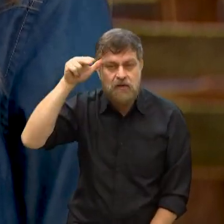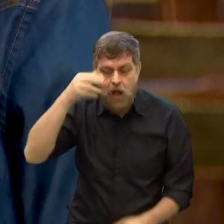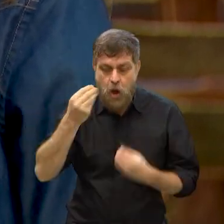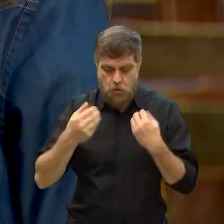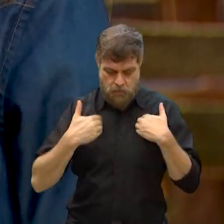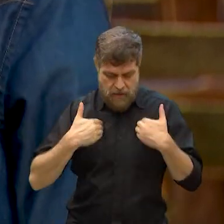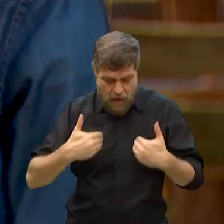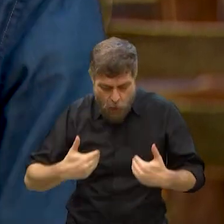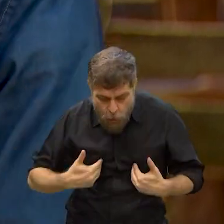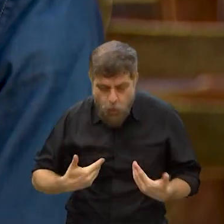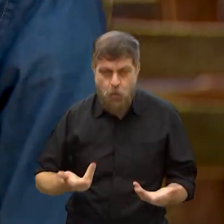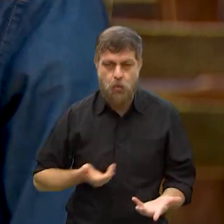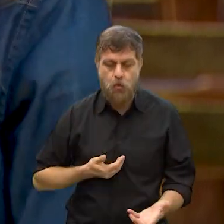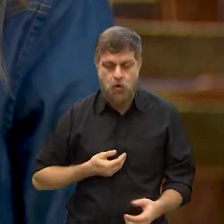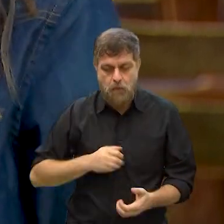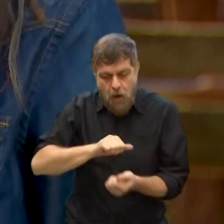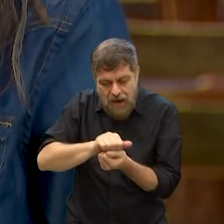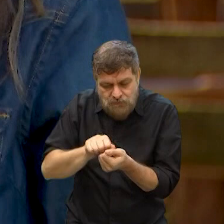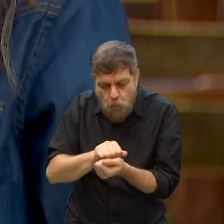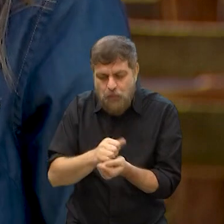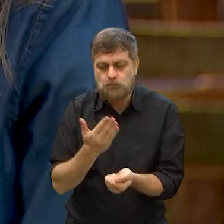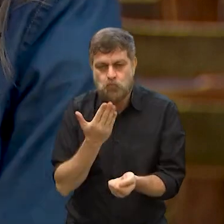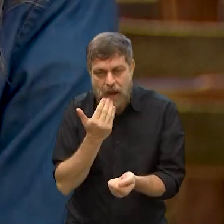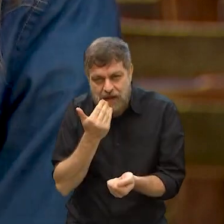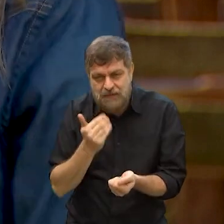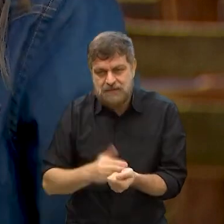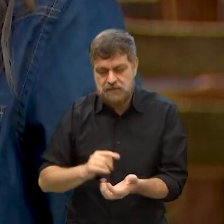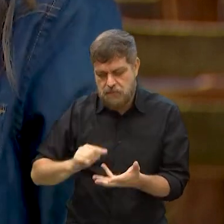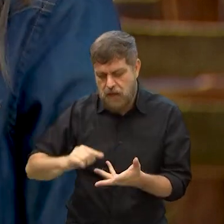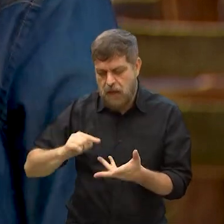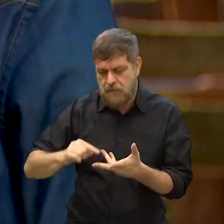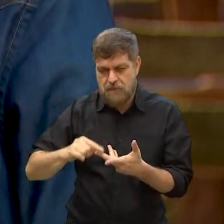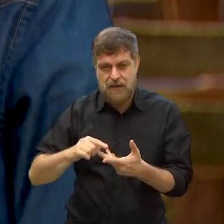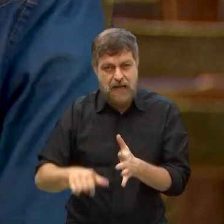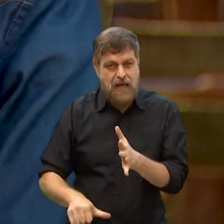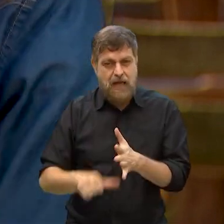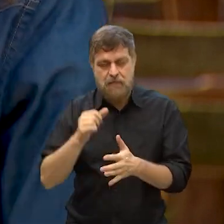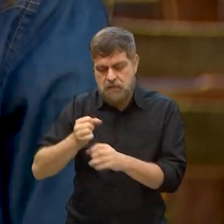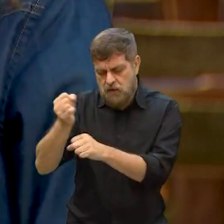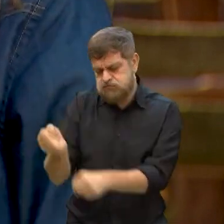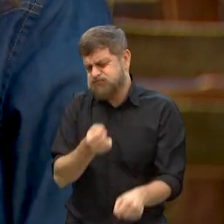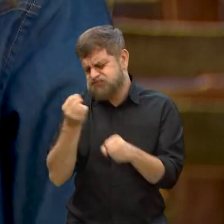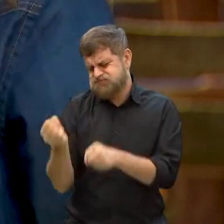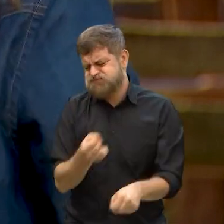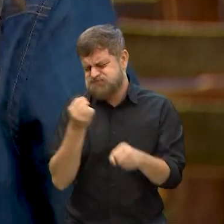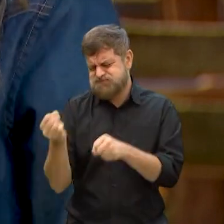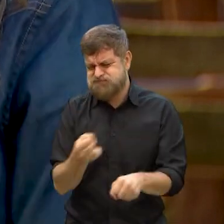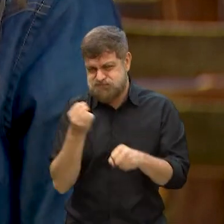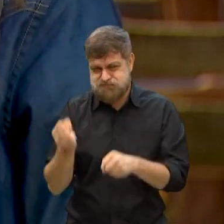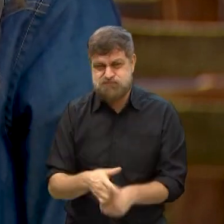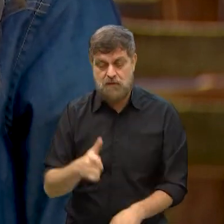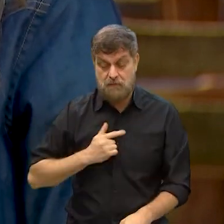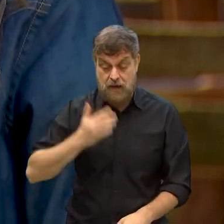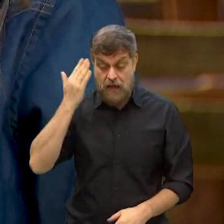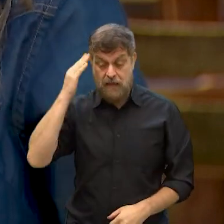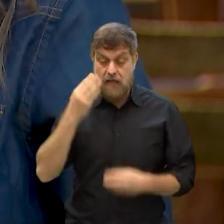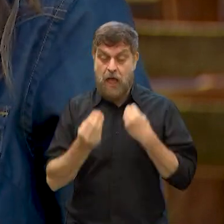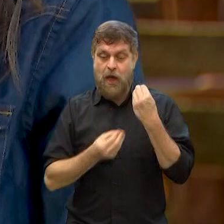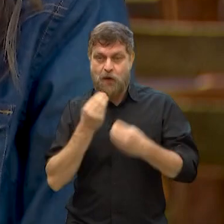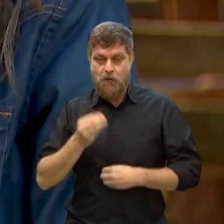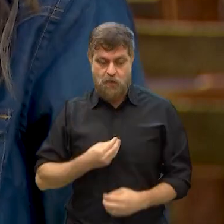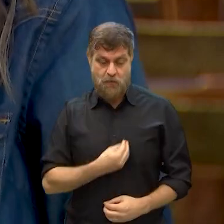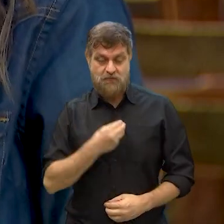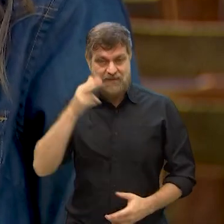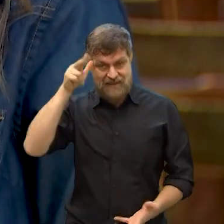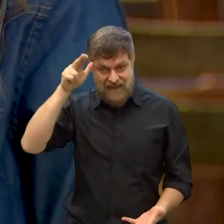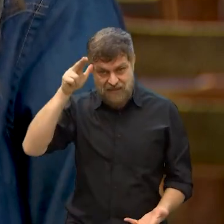sobre o cavalo, dentro da parte fisiológica, alimentação, nutrição, tudo. Fui aprender, primeiro eu limpei cocheira para